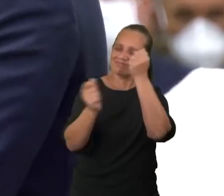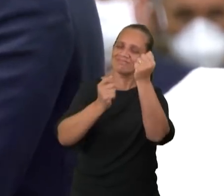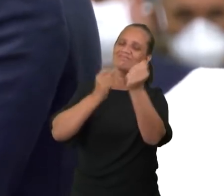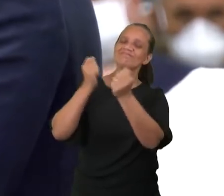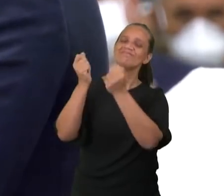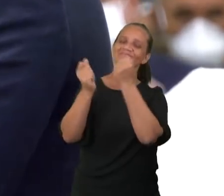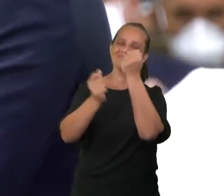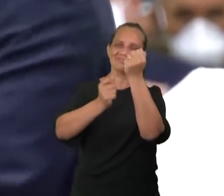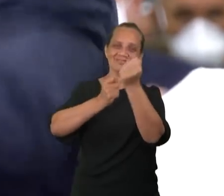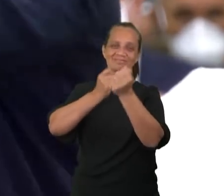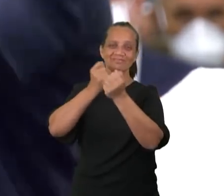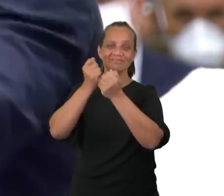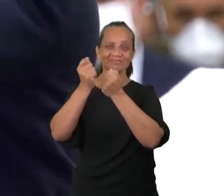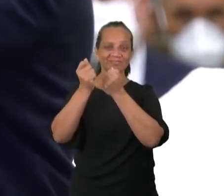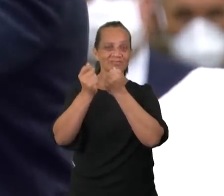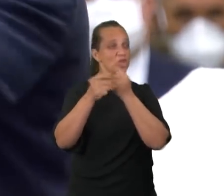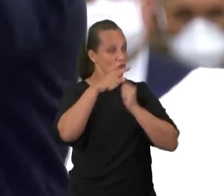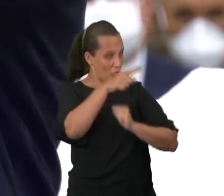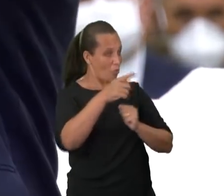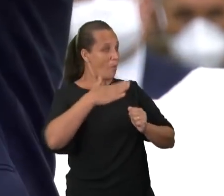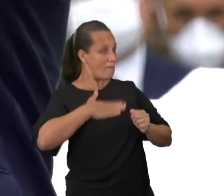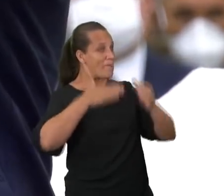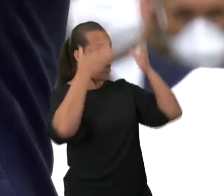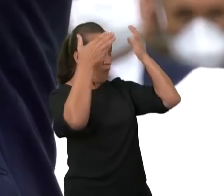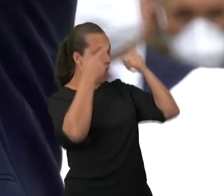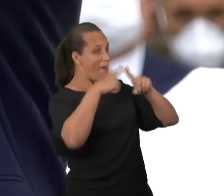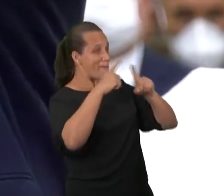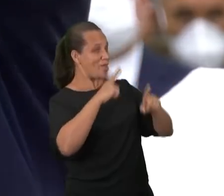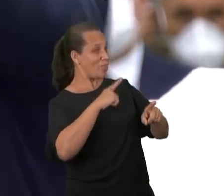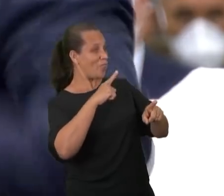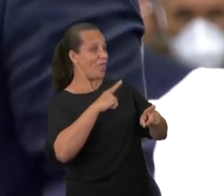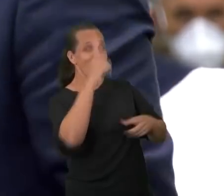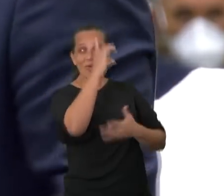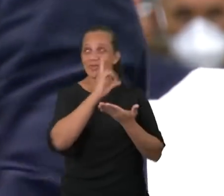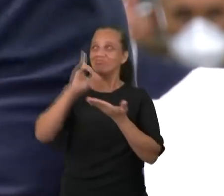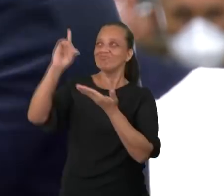aleluia. Tu és o meu rei, mas eu tenho um Deus.